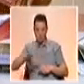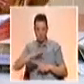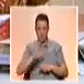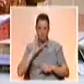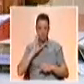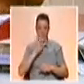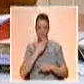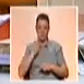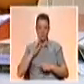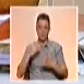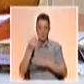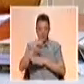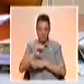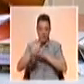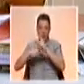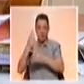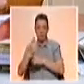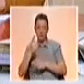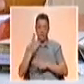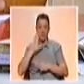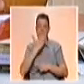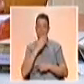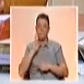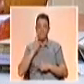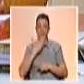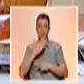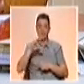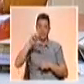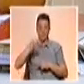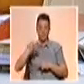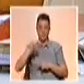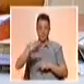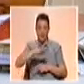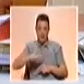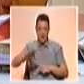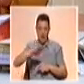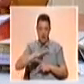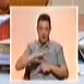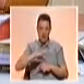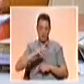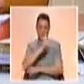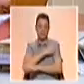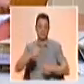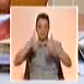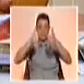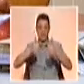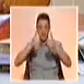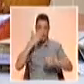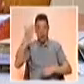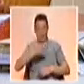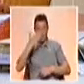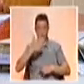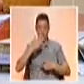pode não ser depois aplicável a outra e tem a ver também com ser uma área mais ou menos urbana, por exemplo, os hábitos também